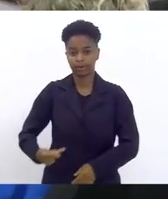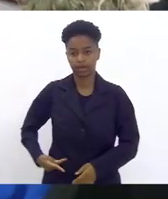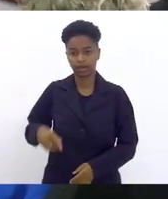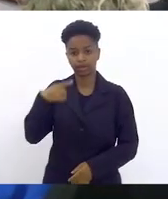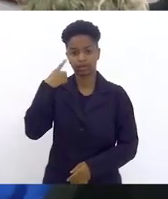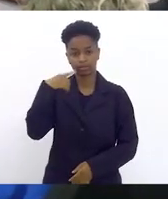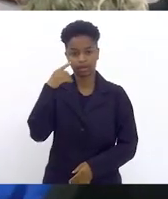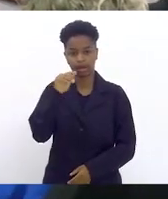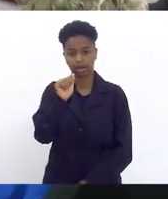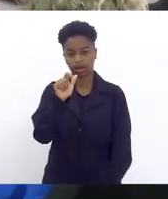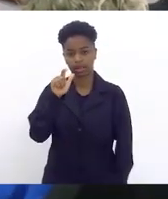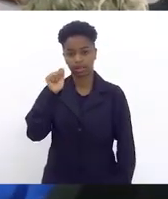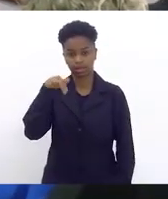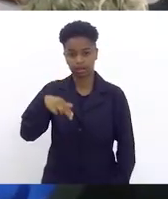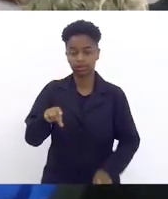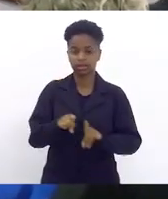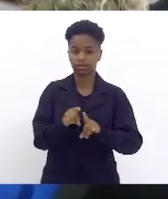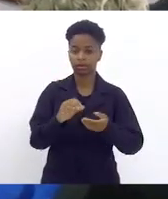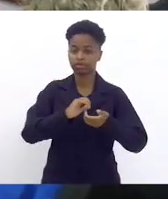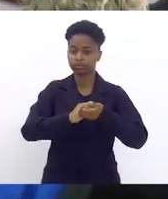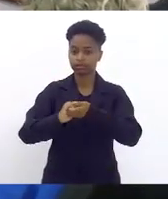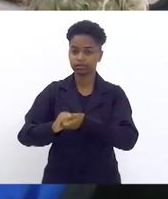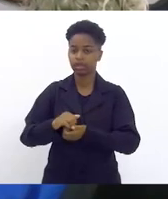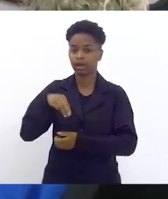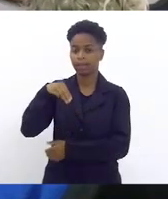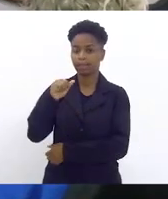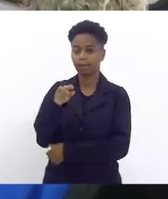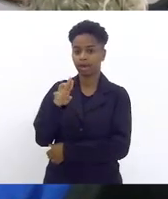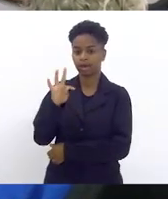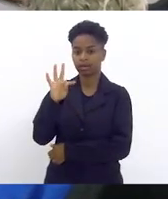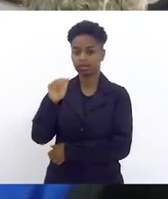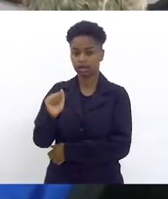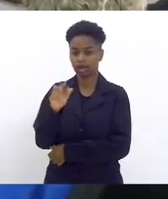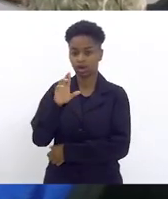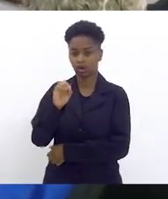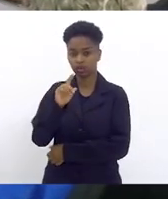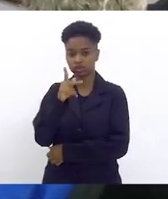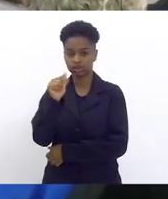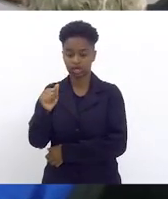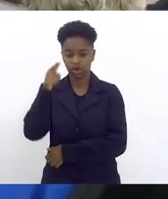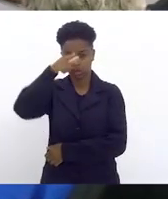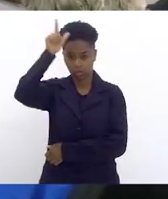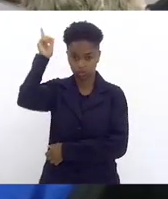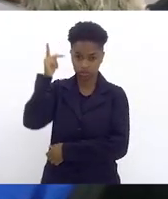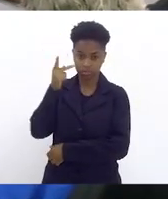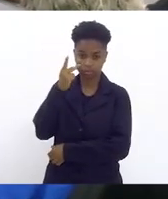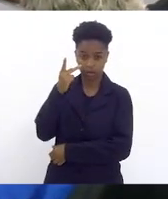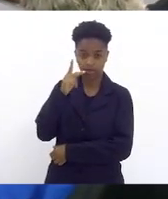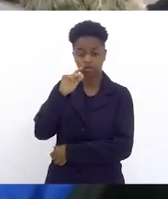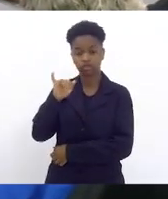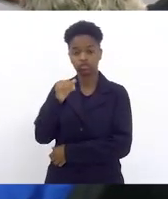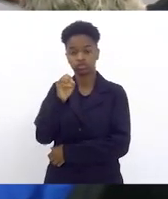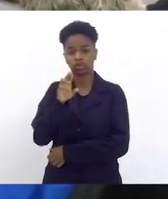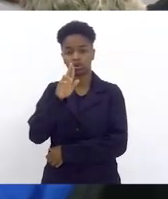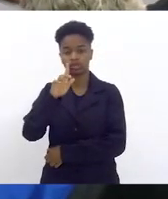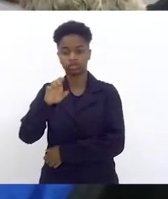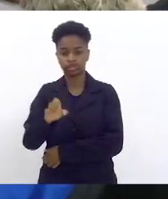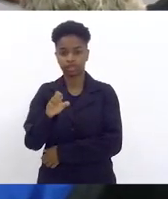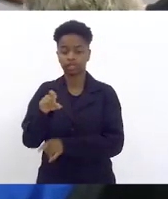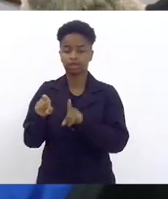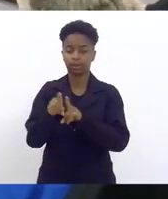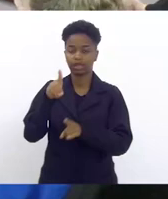Alan querida companheira deputada Marta Rocha Luiz Paulo deputado Jorge Felipe deputada